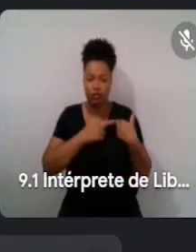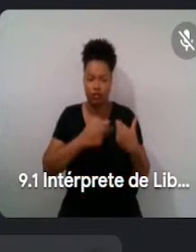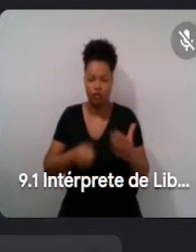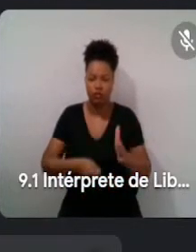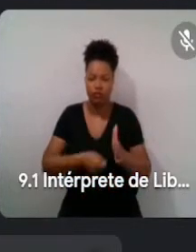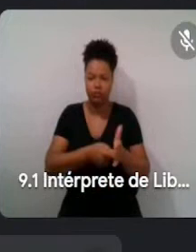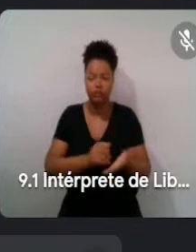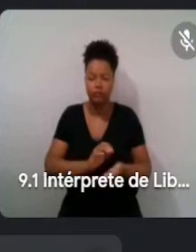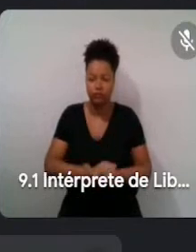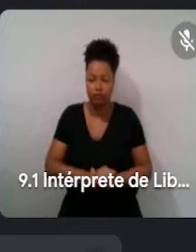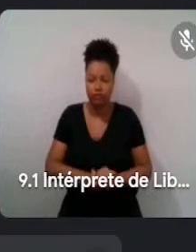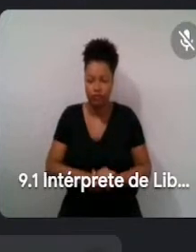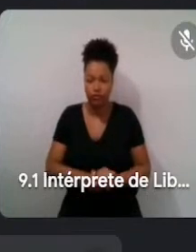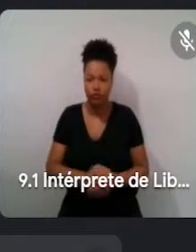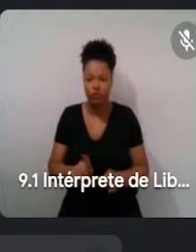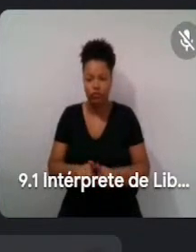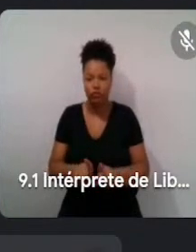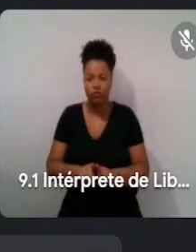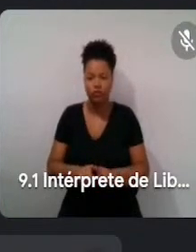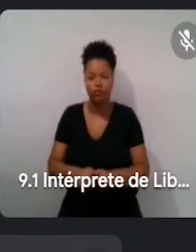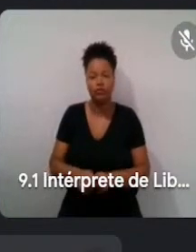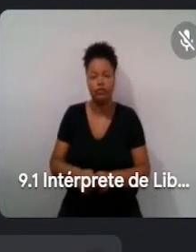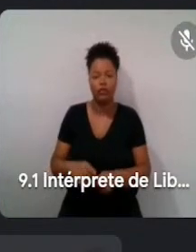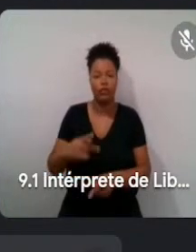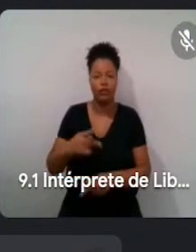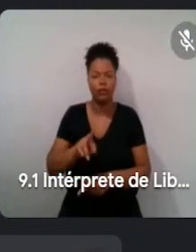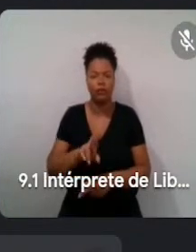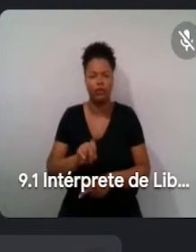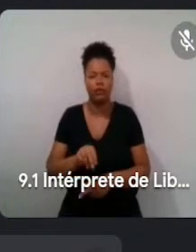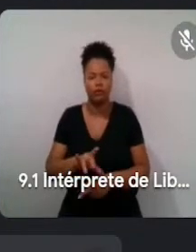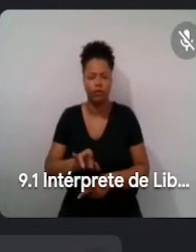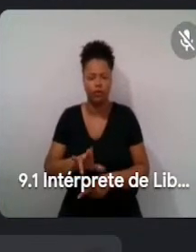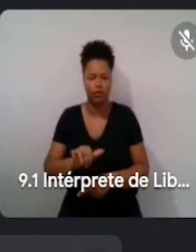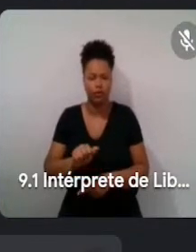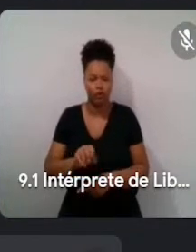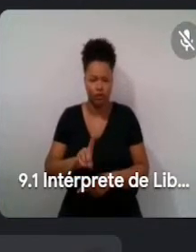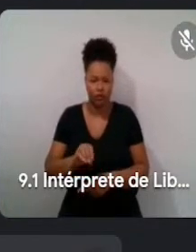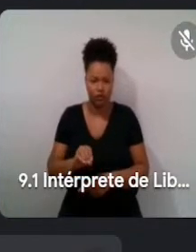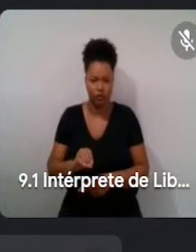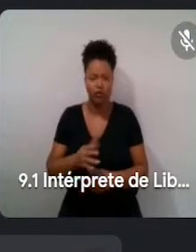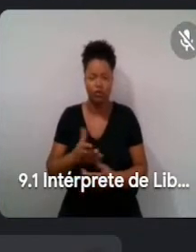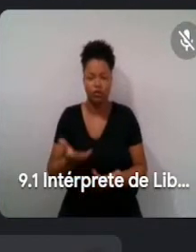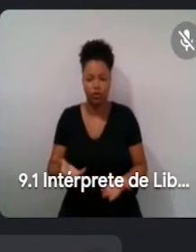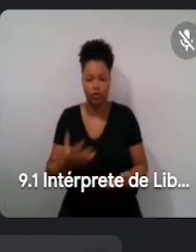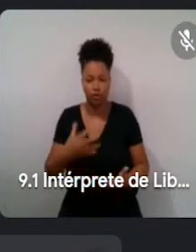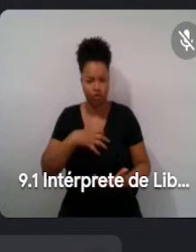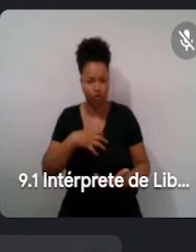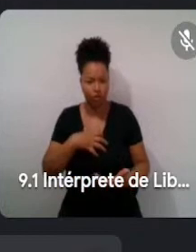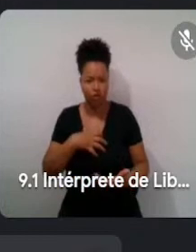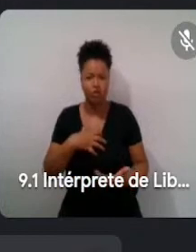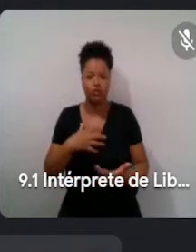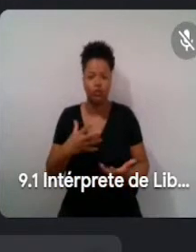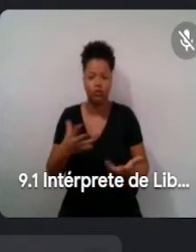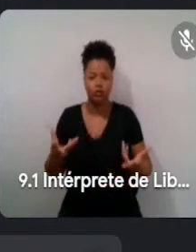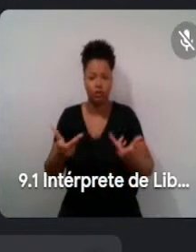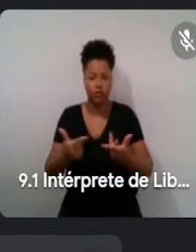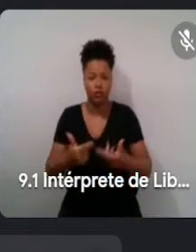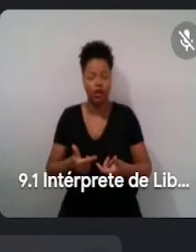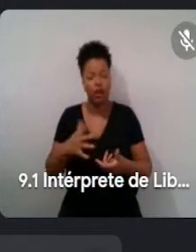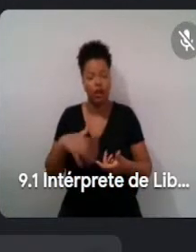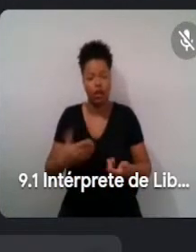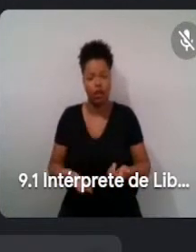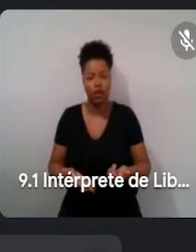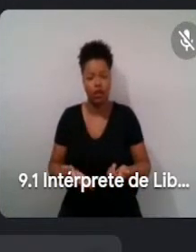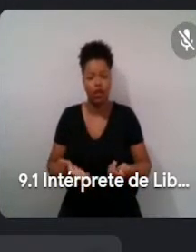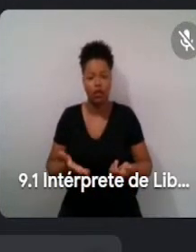também o ilustre procurador, doutor João Gustavo de Almeida Seix, pela forma brilhante com que sustenta perante essa corte eleitoral, e